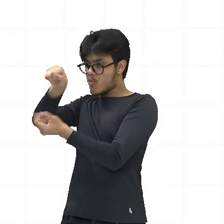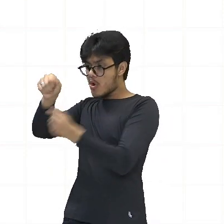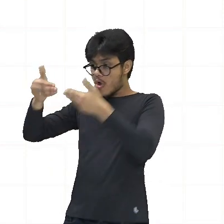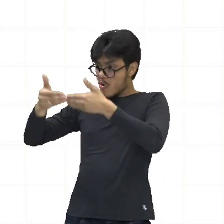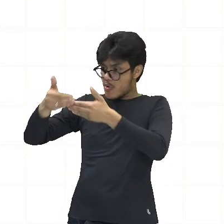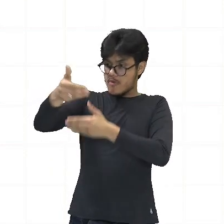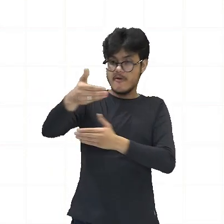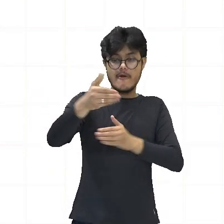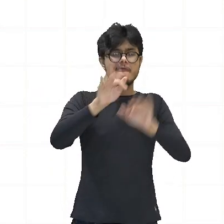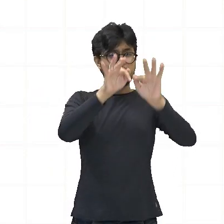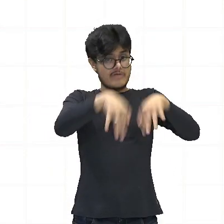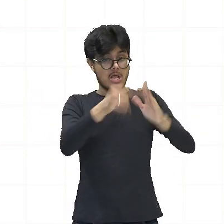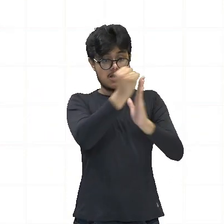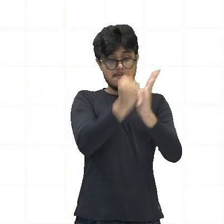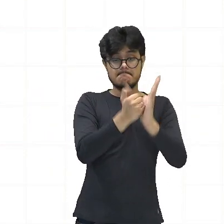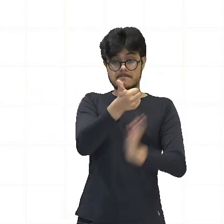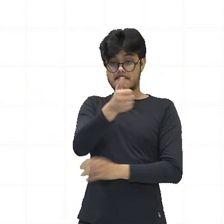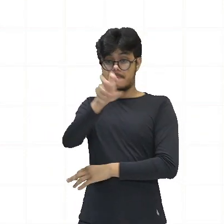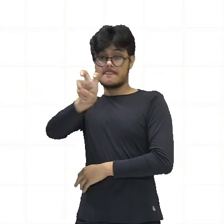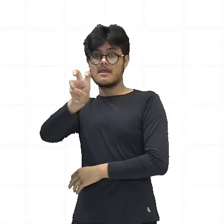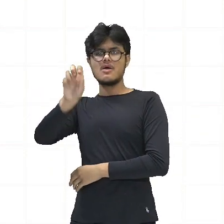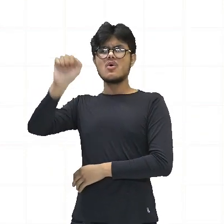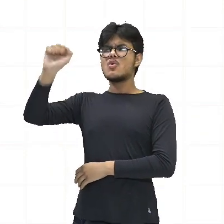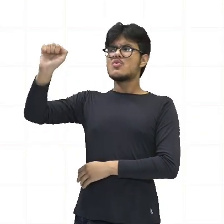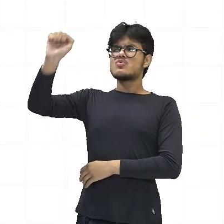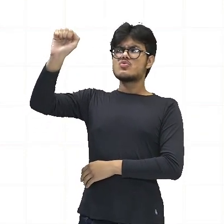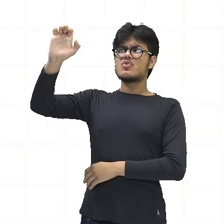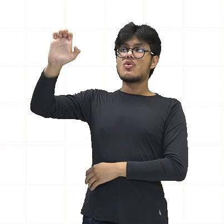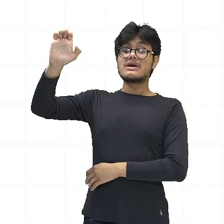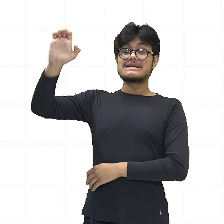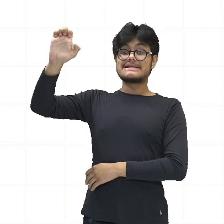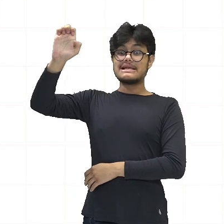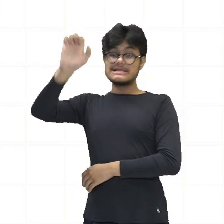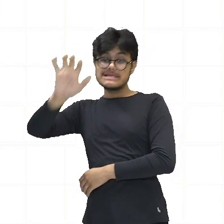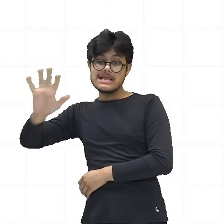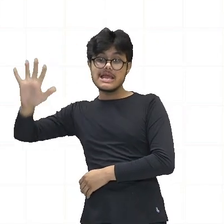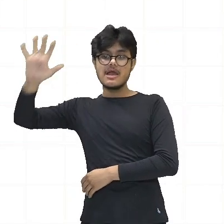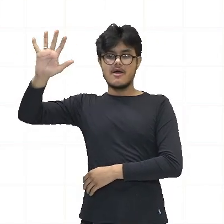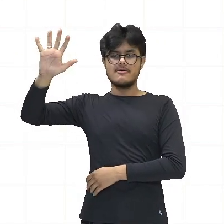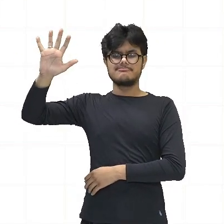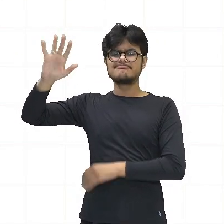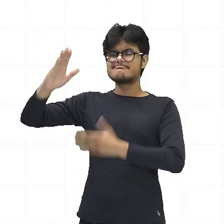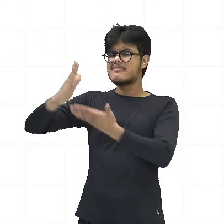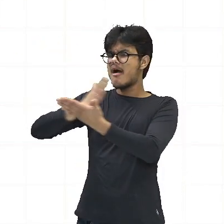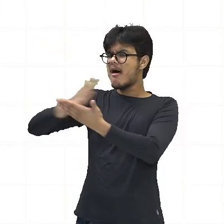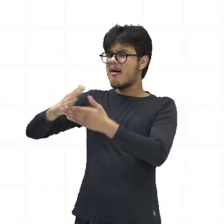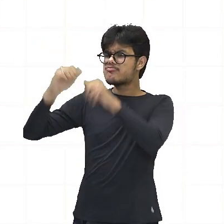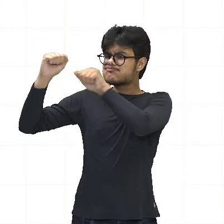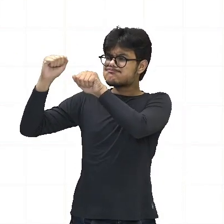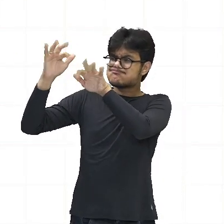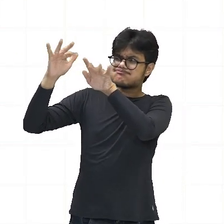ela permitiu aos europeus o contato com os territórios que até então